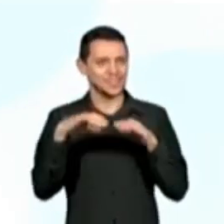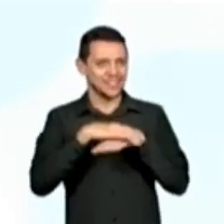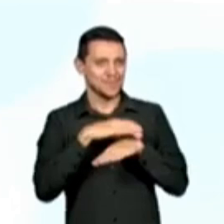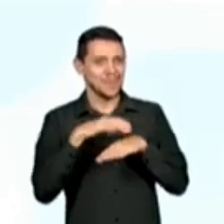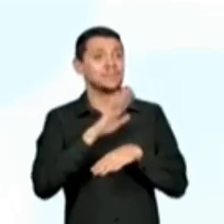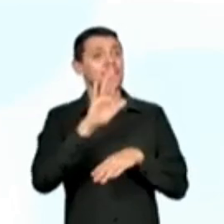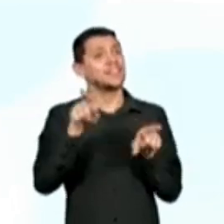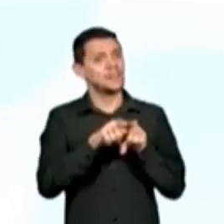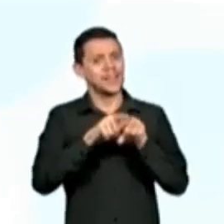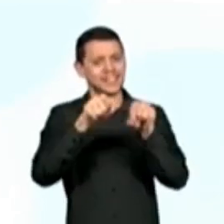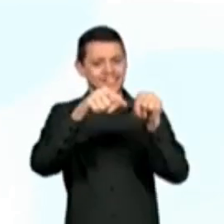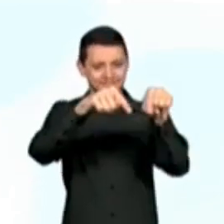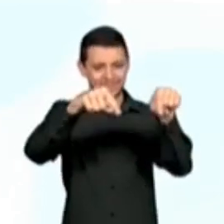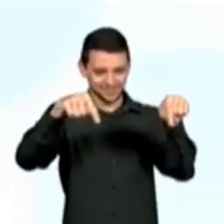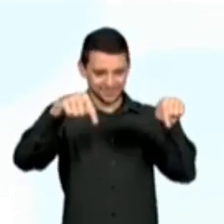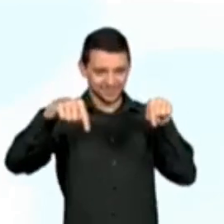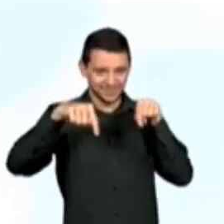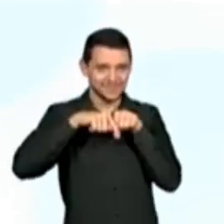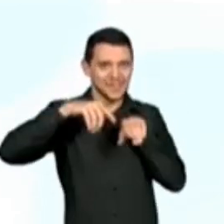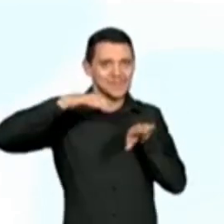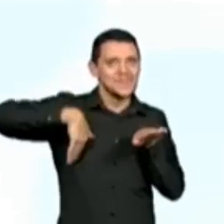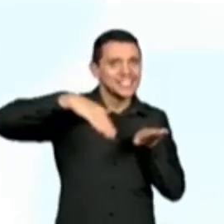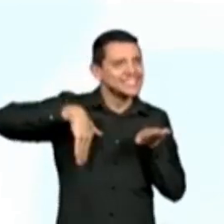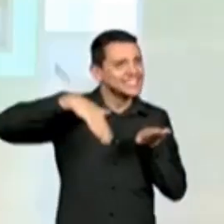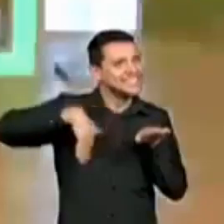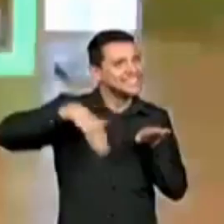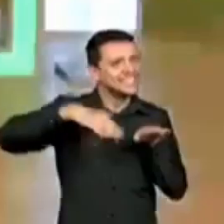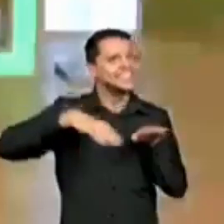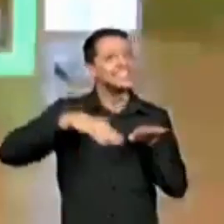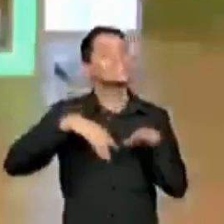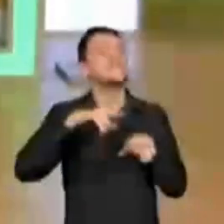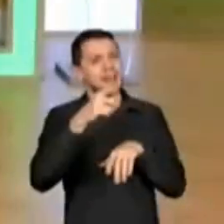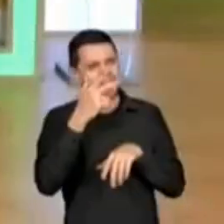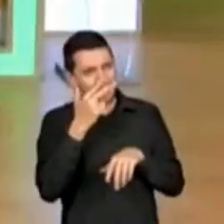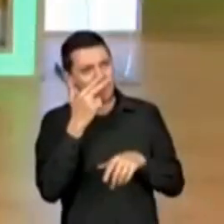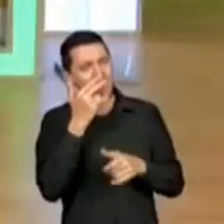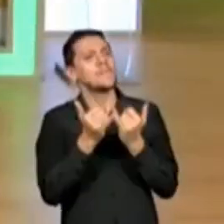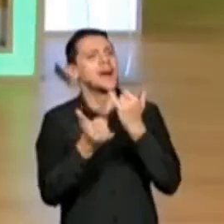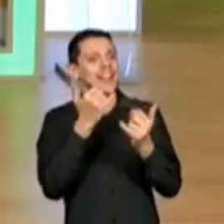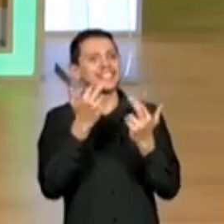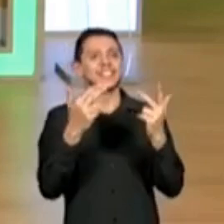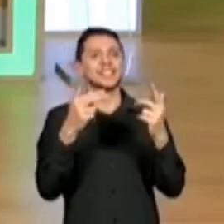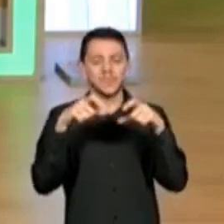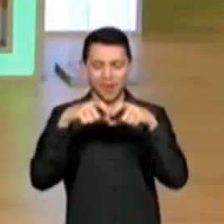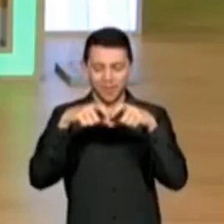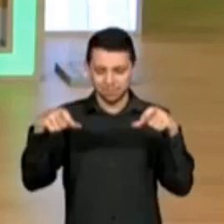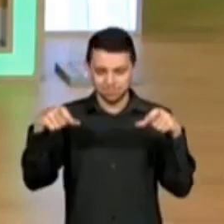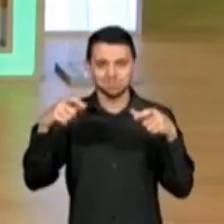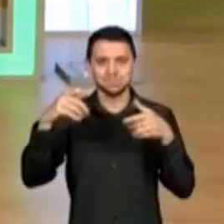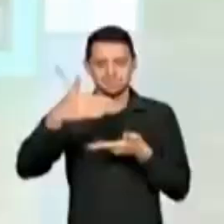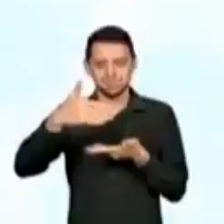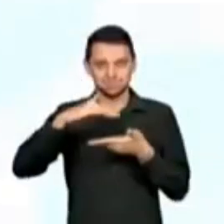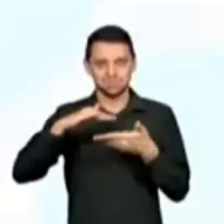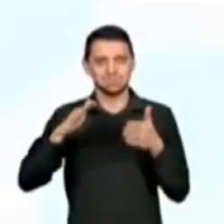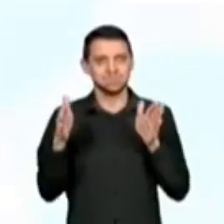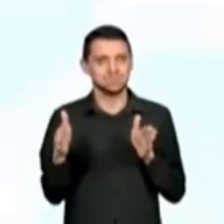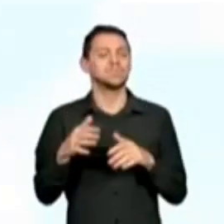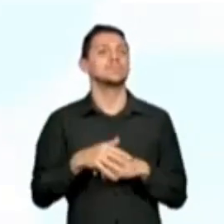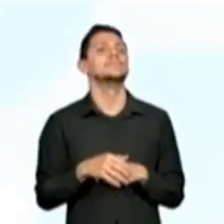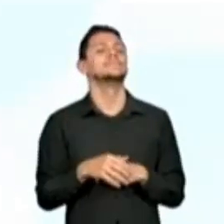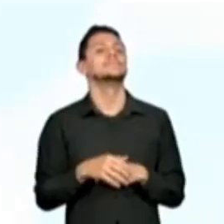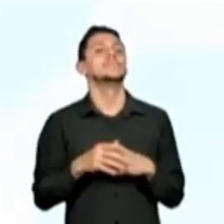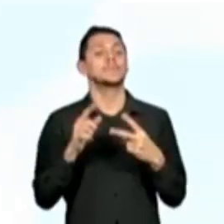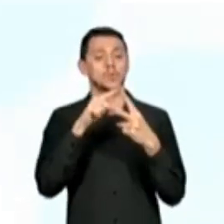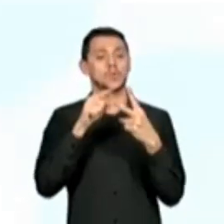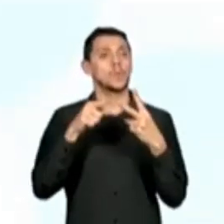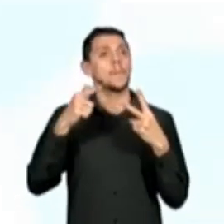Nem Pro? eu. Mas parece sim um bloco retangular, não parece? Então, vamos para mais 2 agora. Então, agora eu preciso